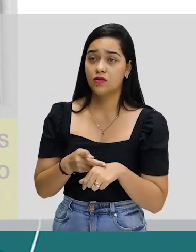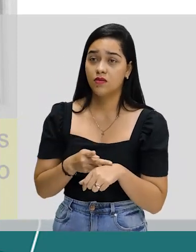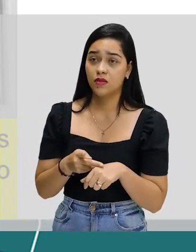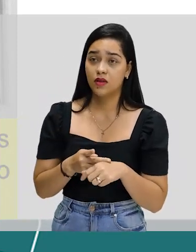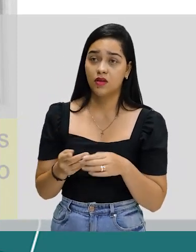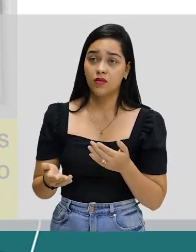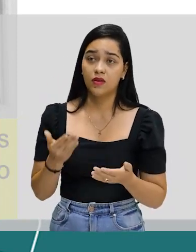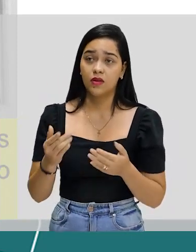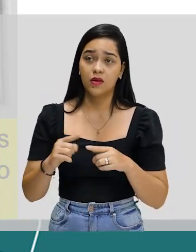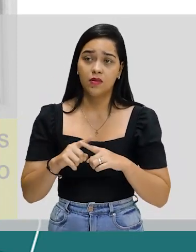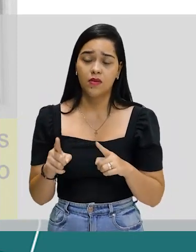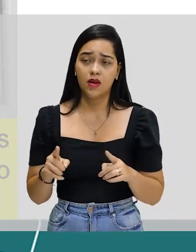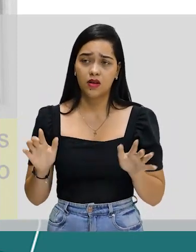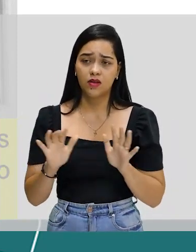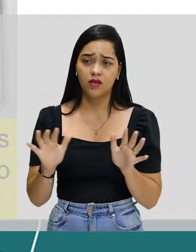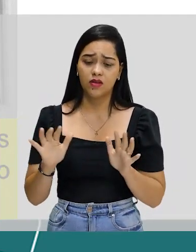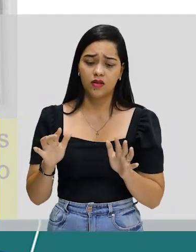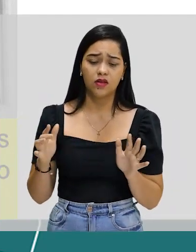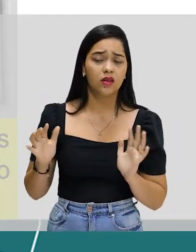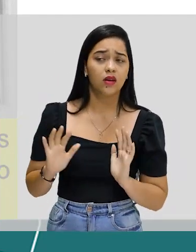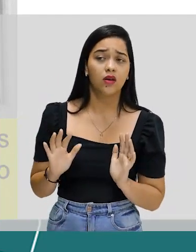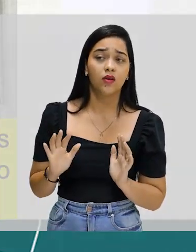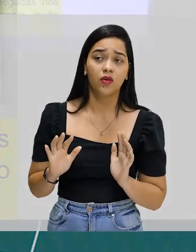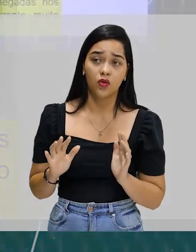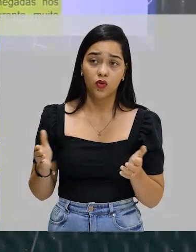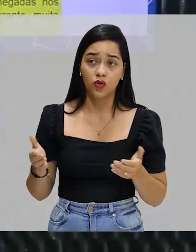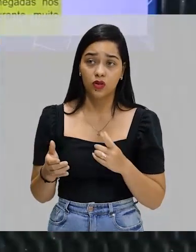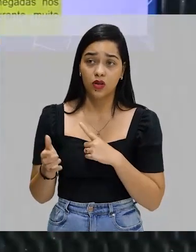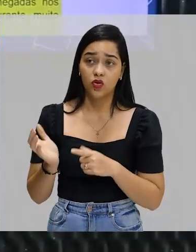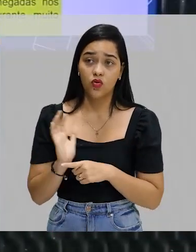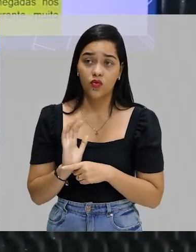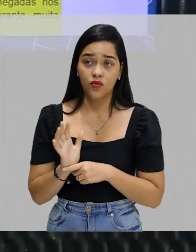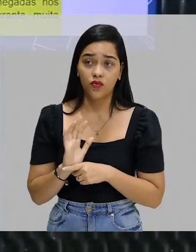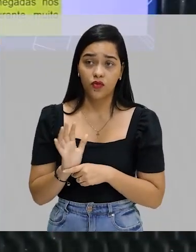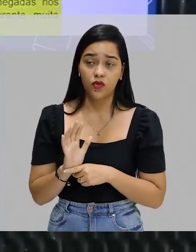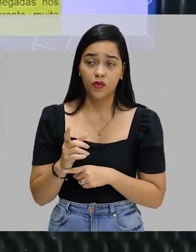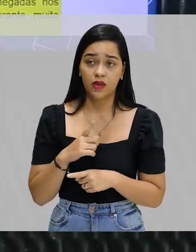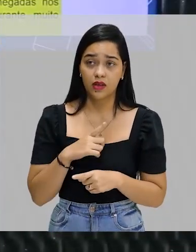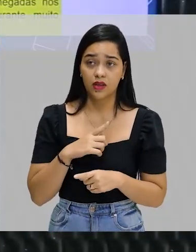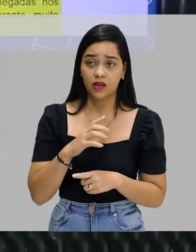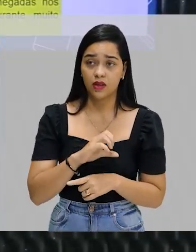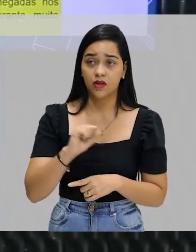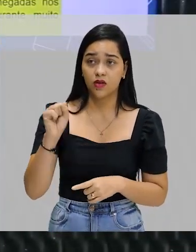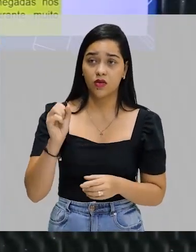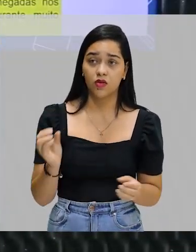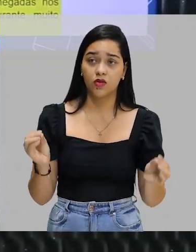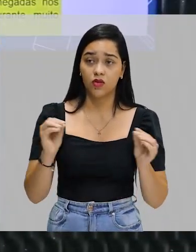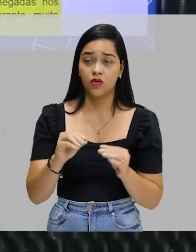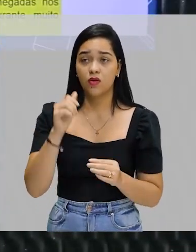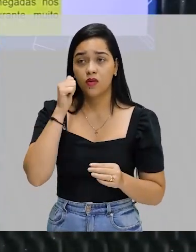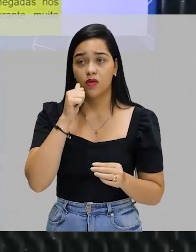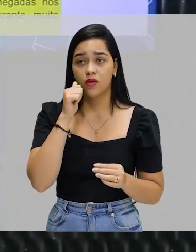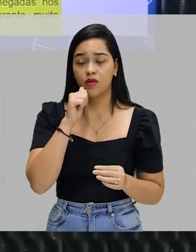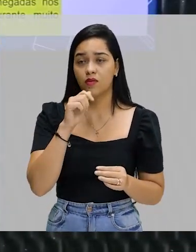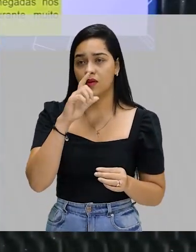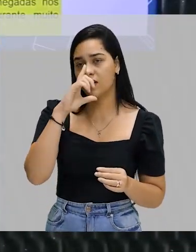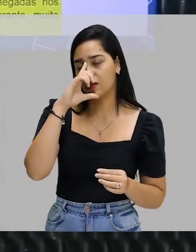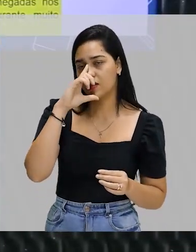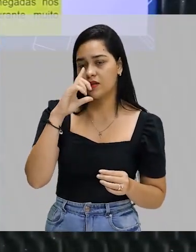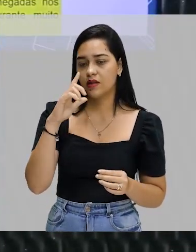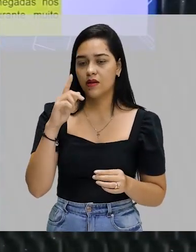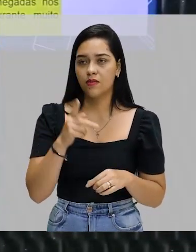padrão de beleza. Mas não vai muito longe. Recentemente um filme desses de heróis colocou uma mulher latina preta,